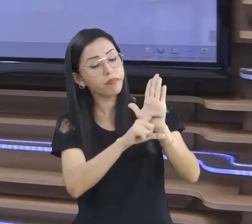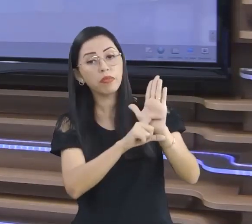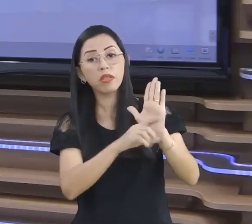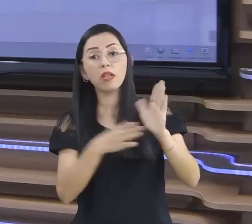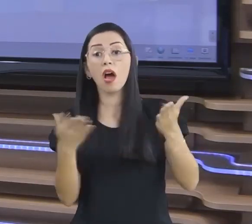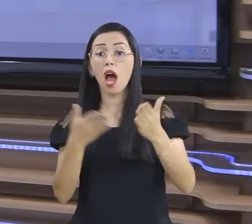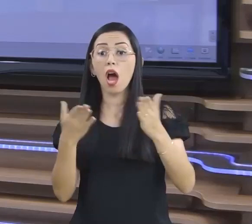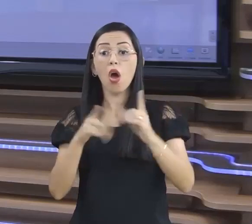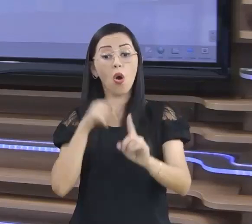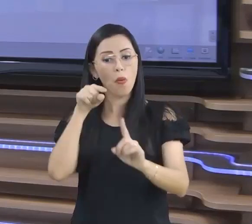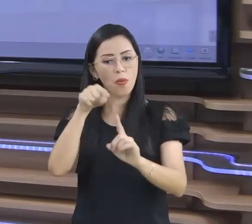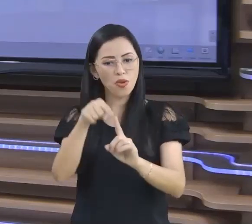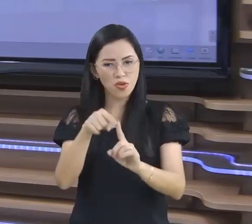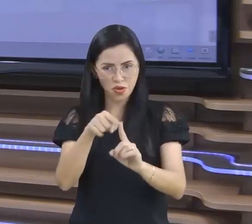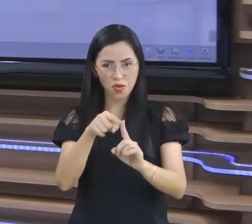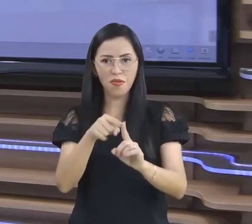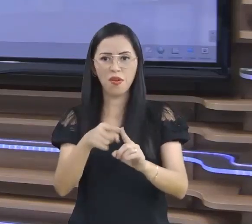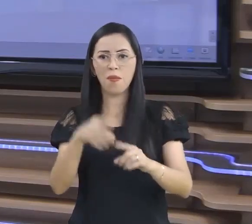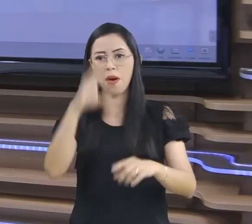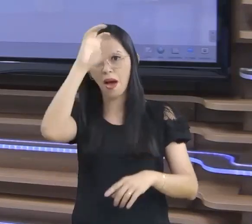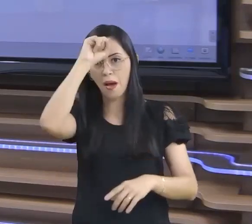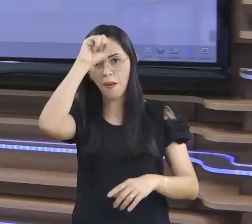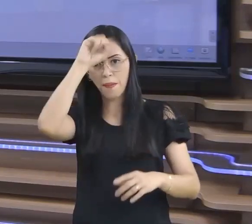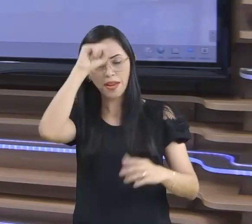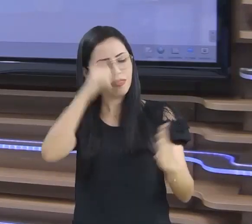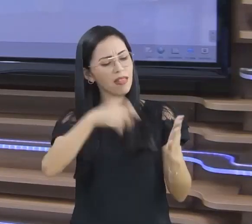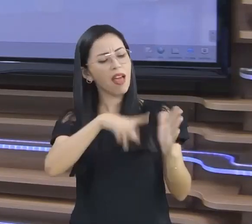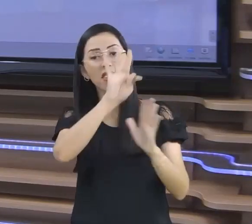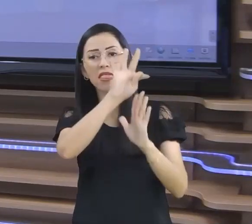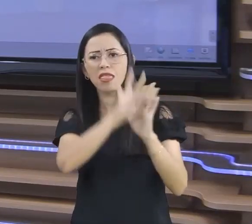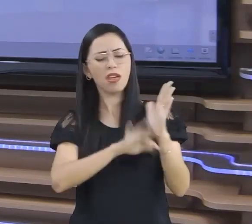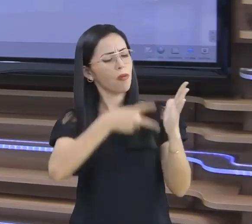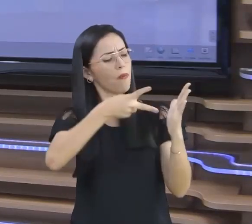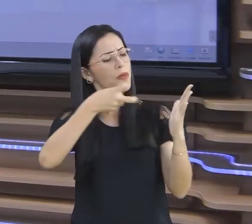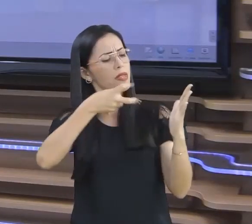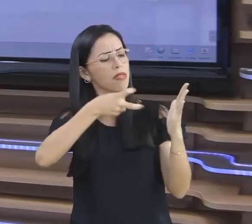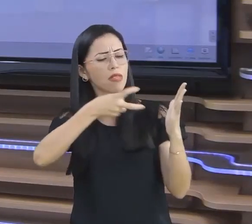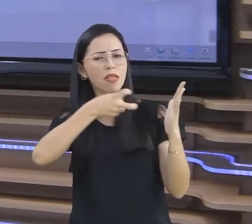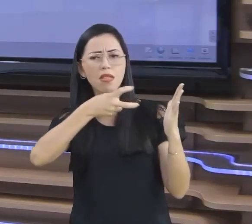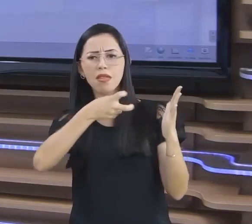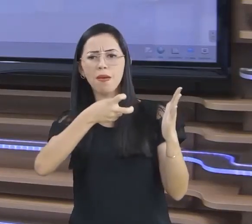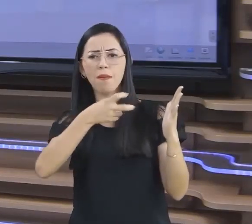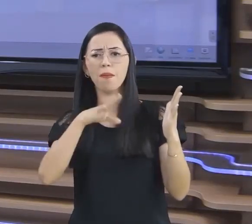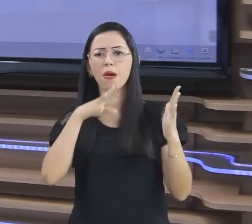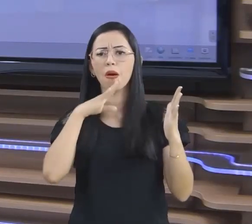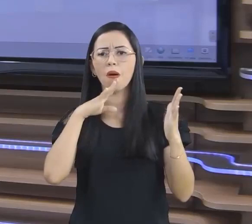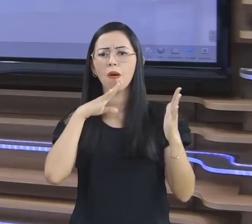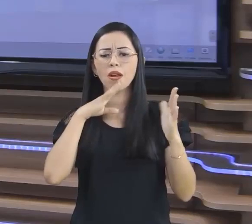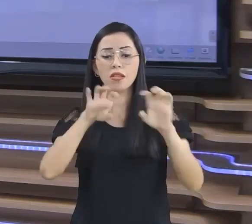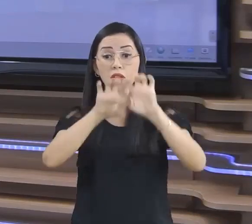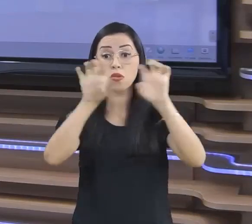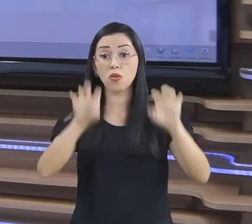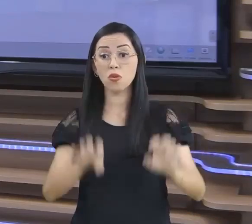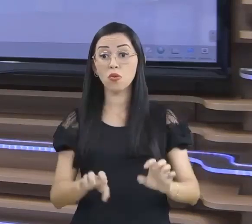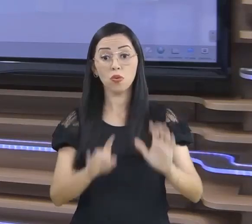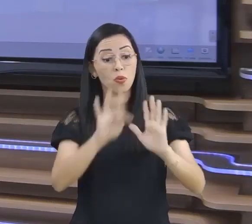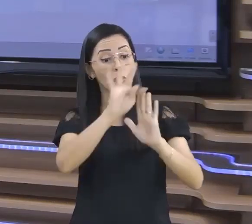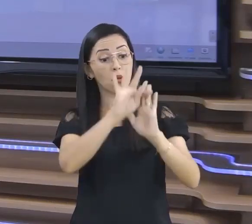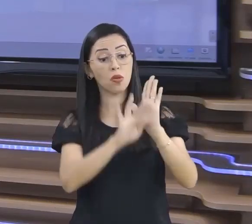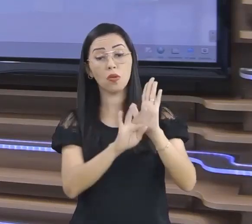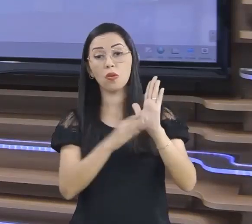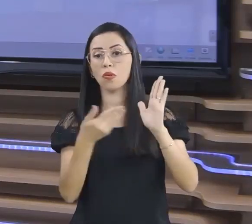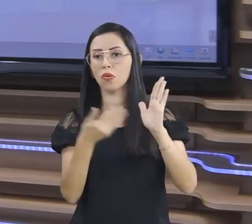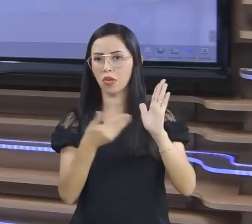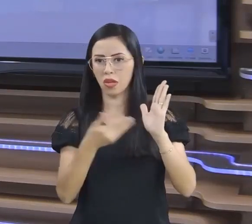vai olhar o texto agora, com esse objetivo. Não é mais só conhecer a história do João, é conhecer a estrutura do texto. Desse texto que a gente